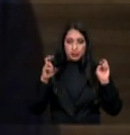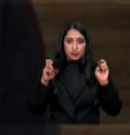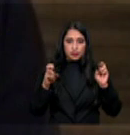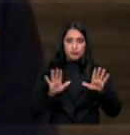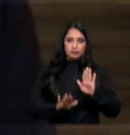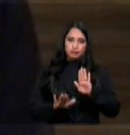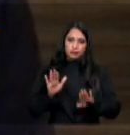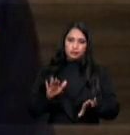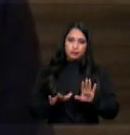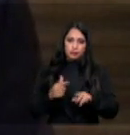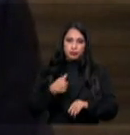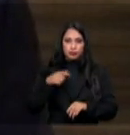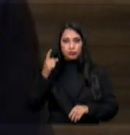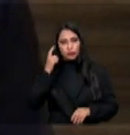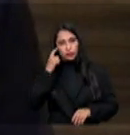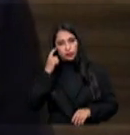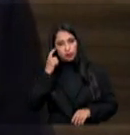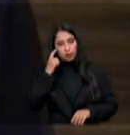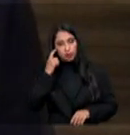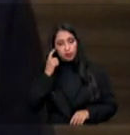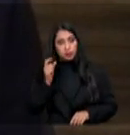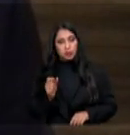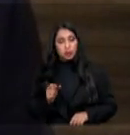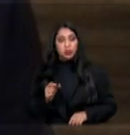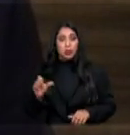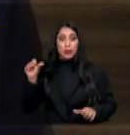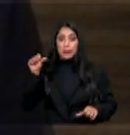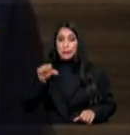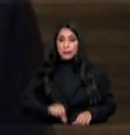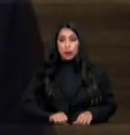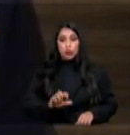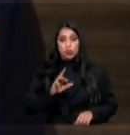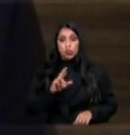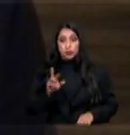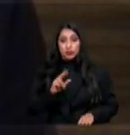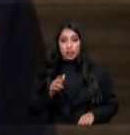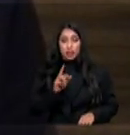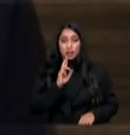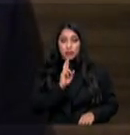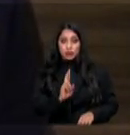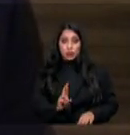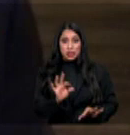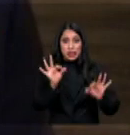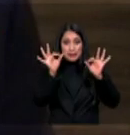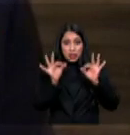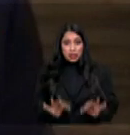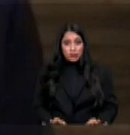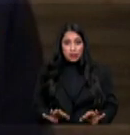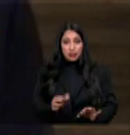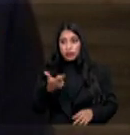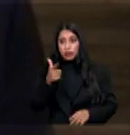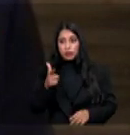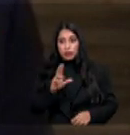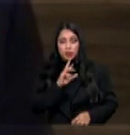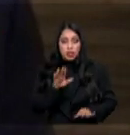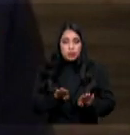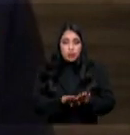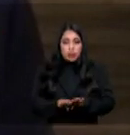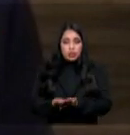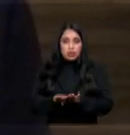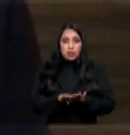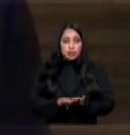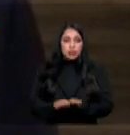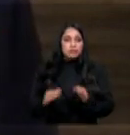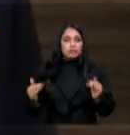Muitas vezes eu penso que no judiciário, pior do que não ter a solução ideal, é não ter uma solução isonômica que valha para todos que